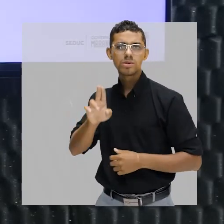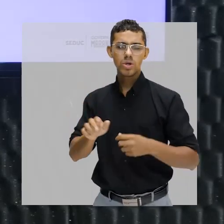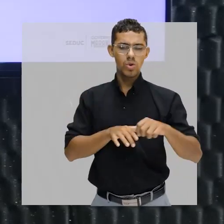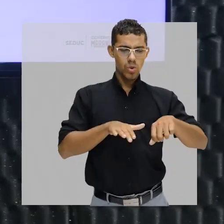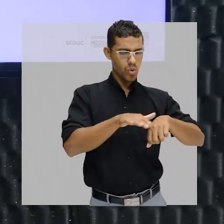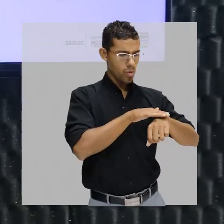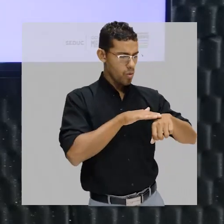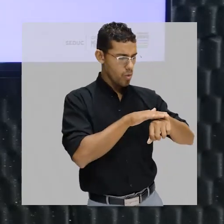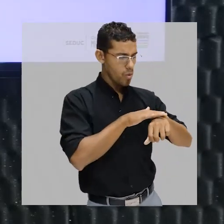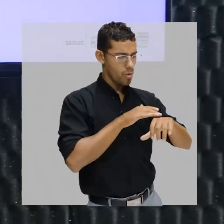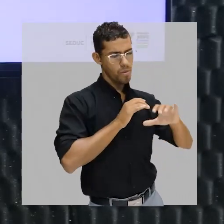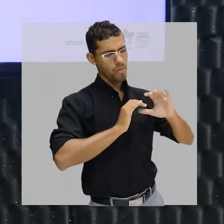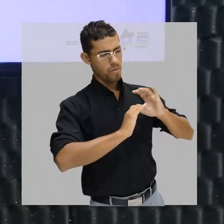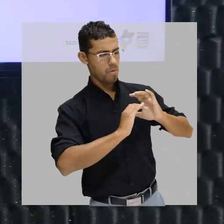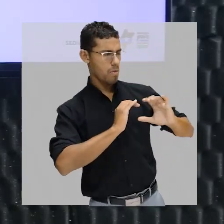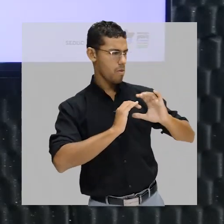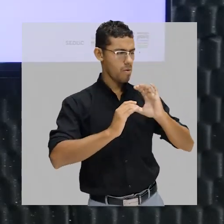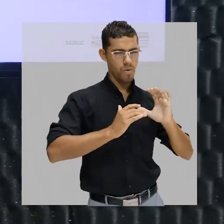sua opinião, né?